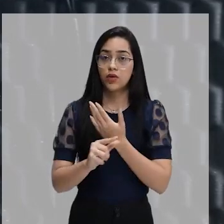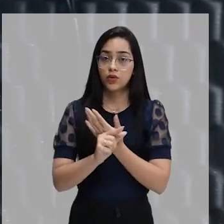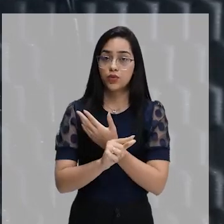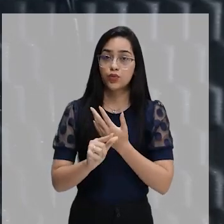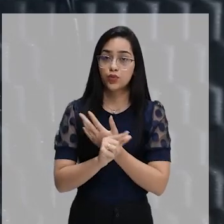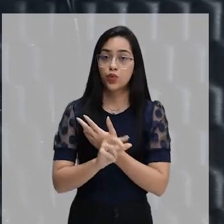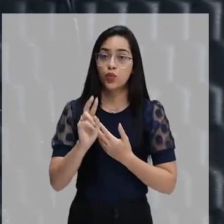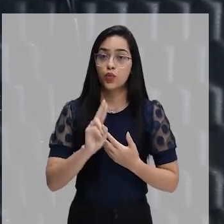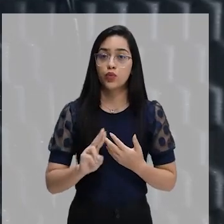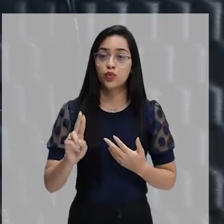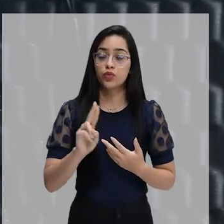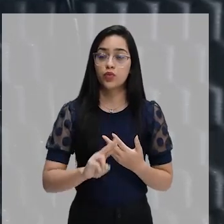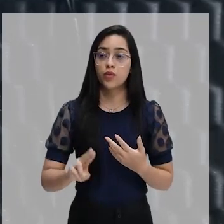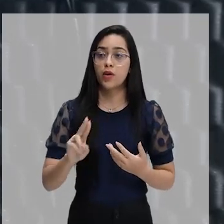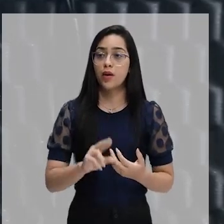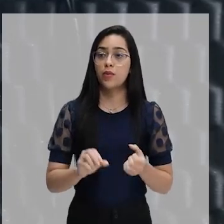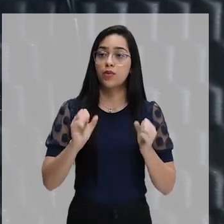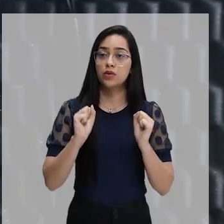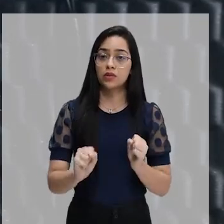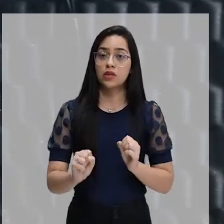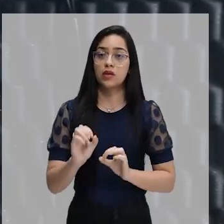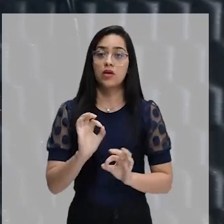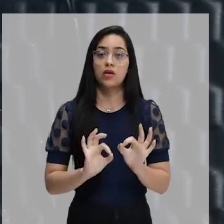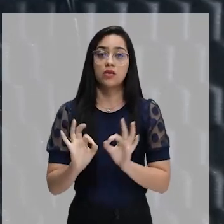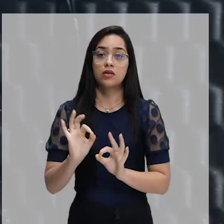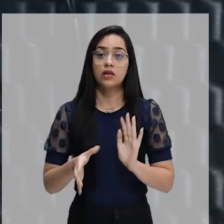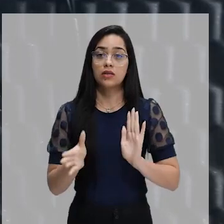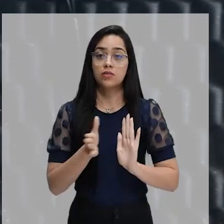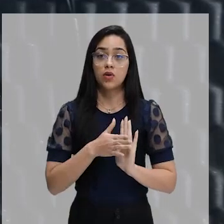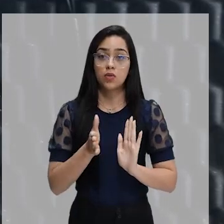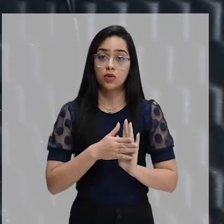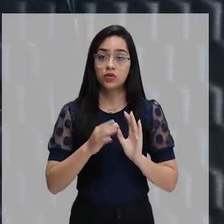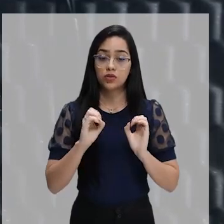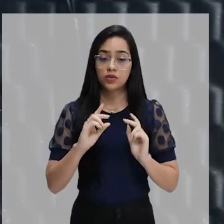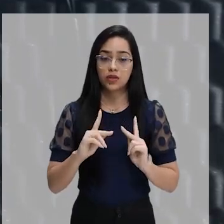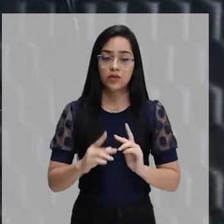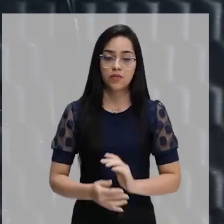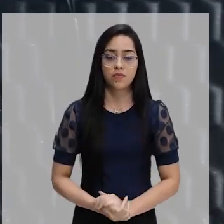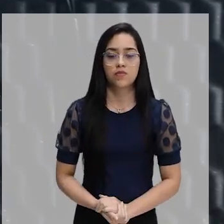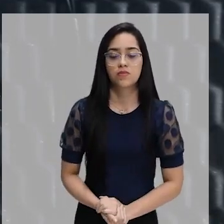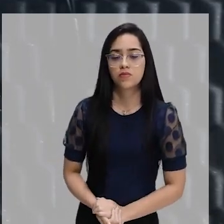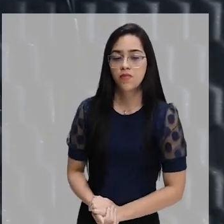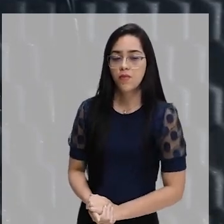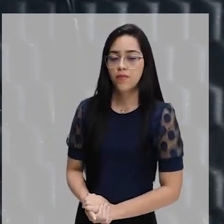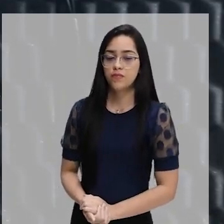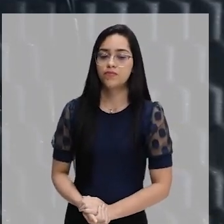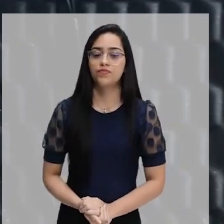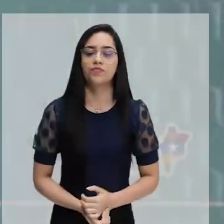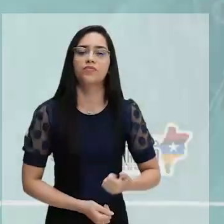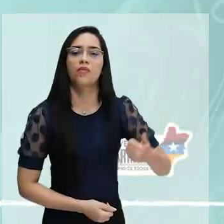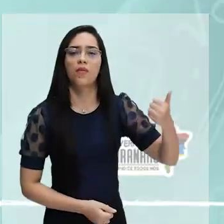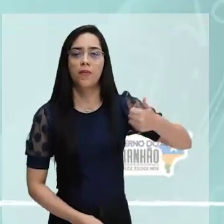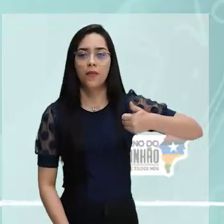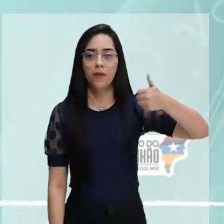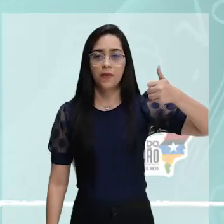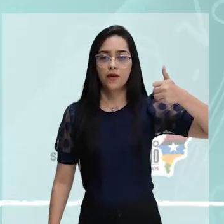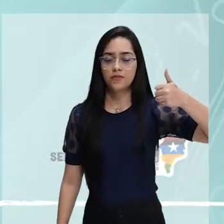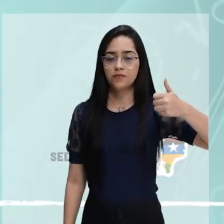de Queiroz, utilizou para elaborar essa proposta, tá bom? Vamos a elas?